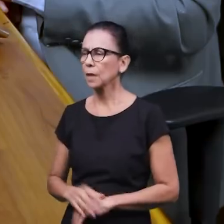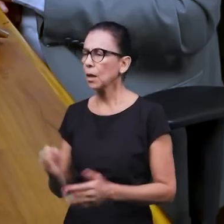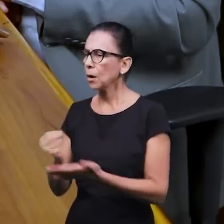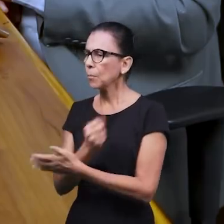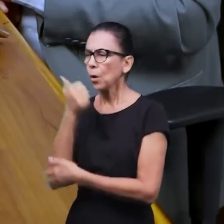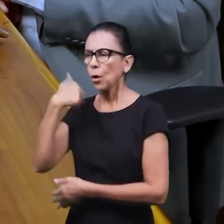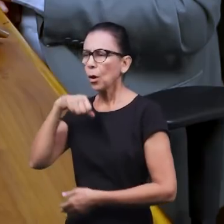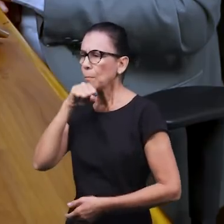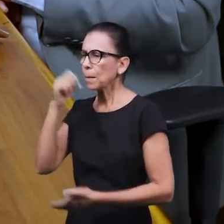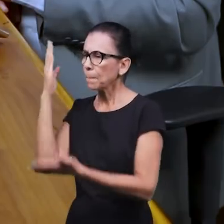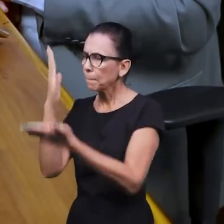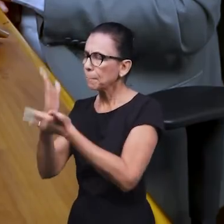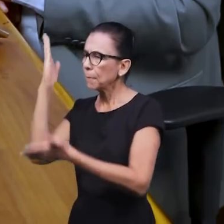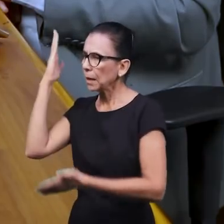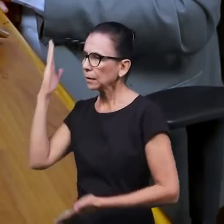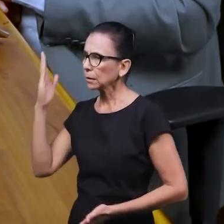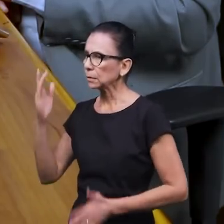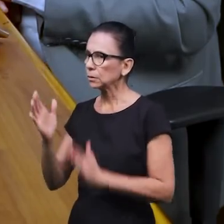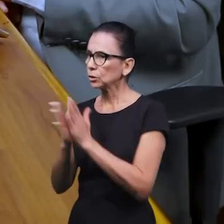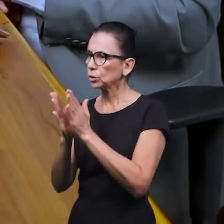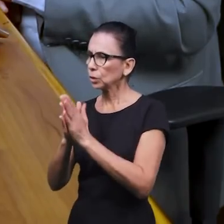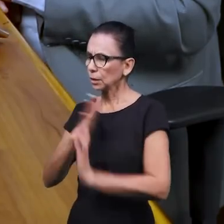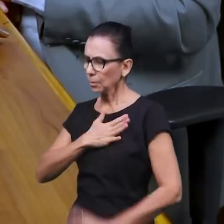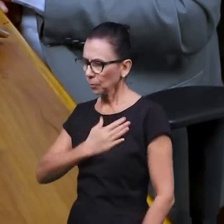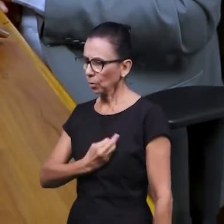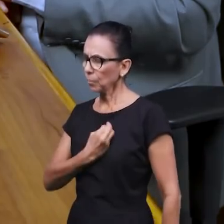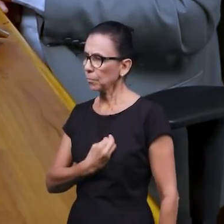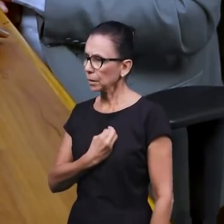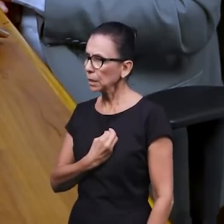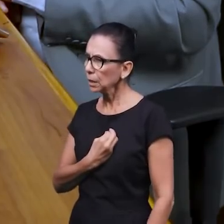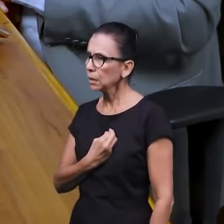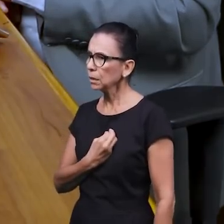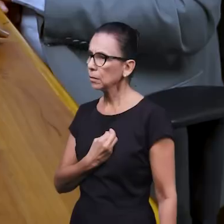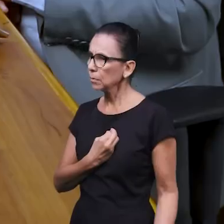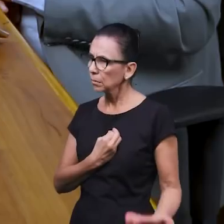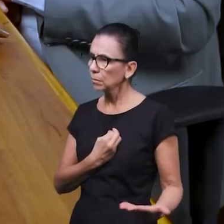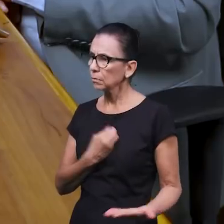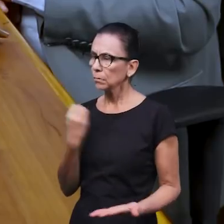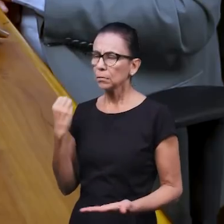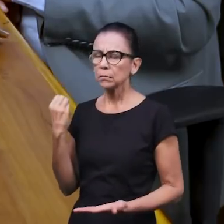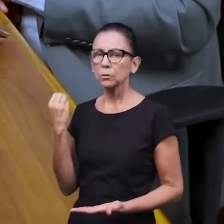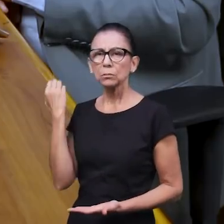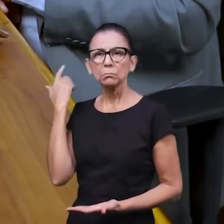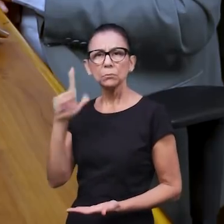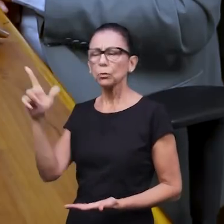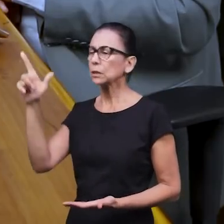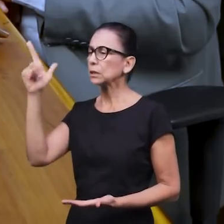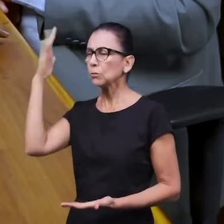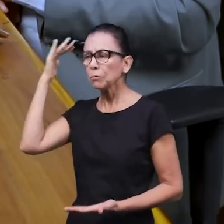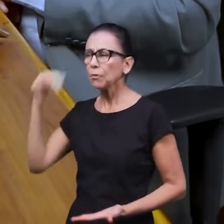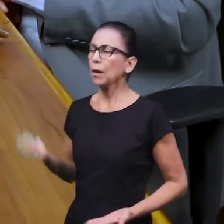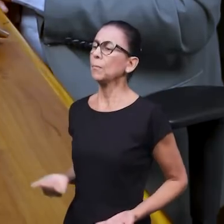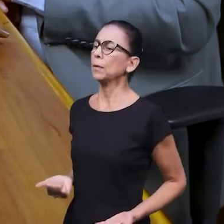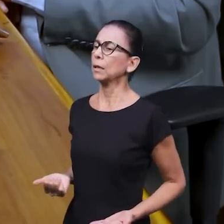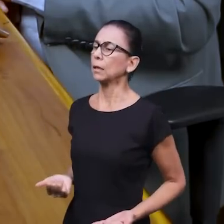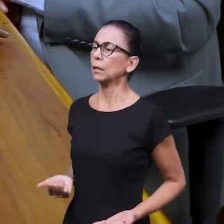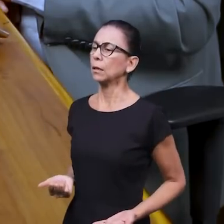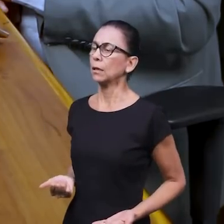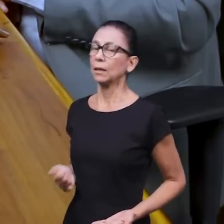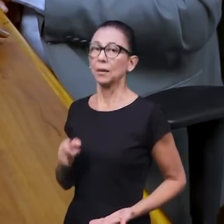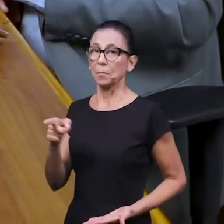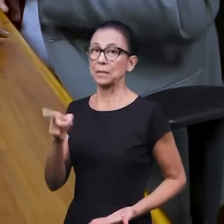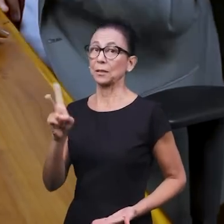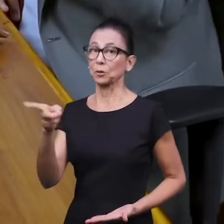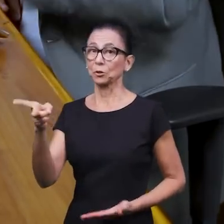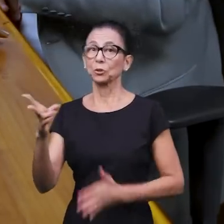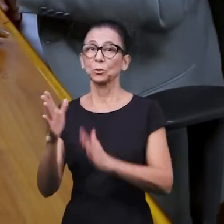pedir uma oração, eu vou continuar orando por você. Não adianta não. Não, mãe, para de orar. Não, eu vou continuar orando. E a mãe continuou orando, né? E hoje ele é o quê?